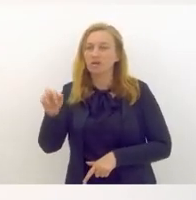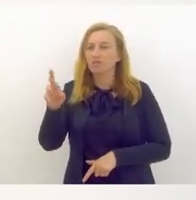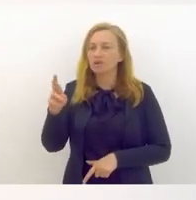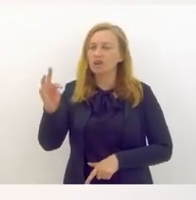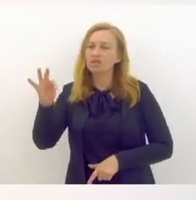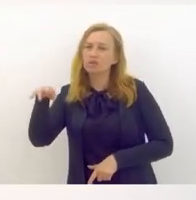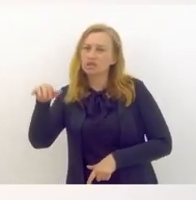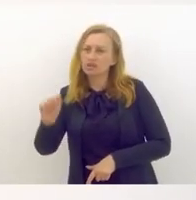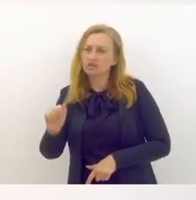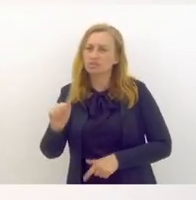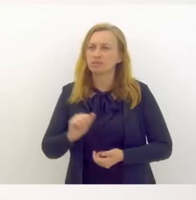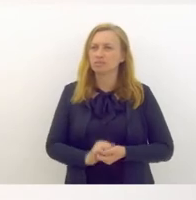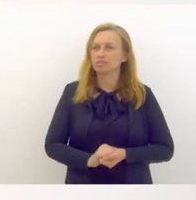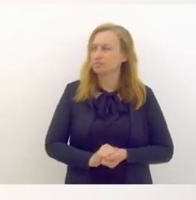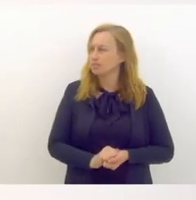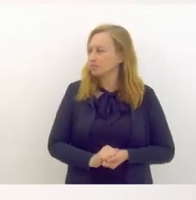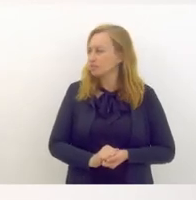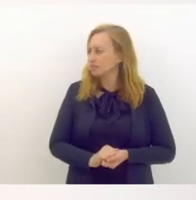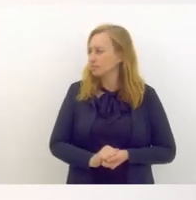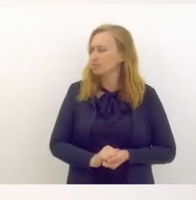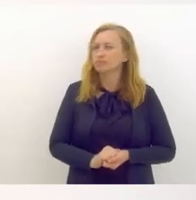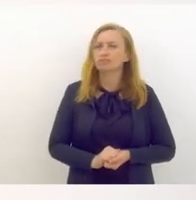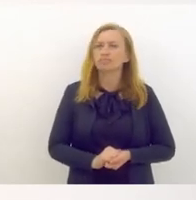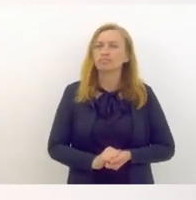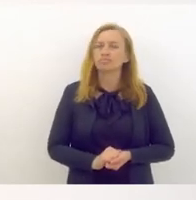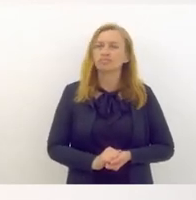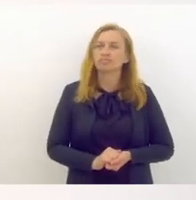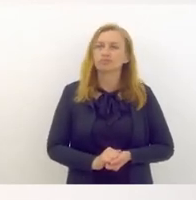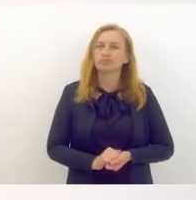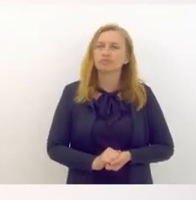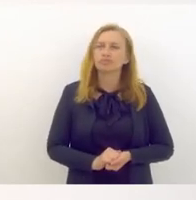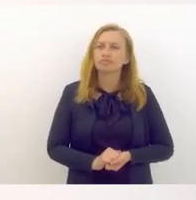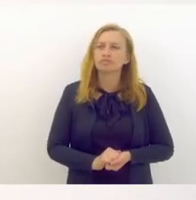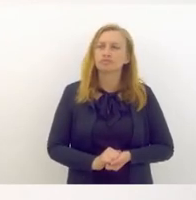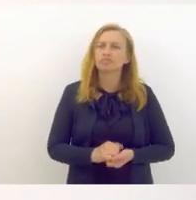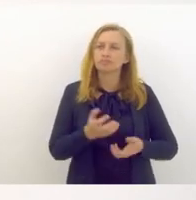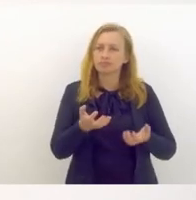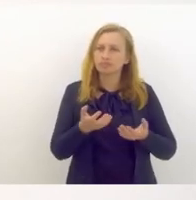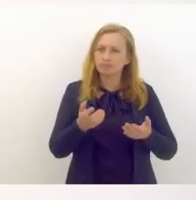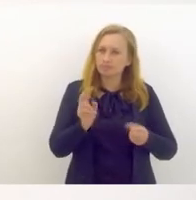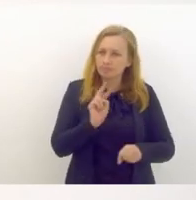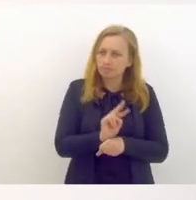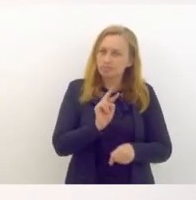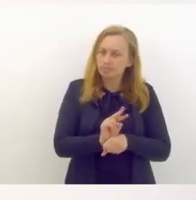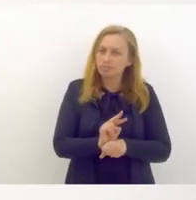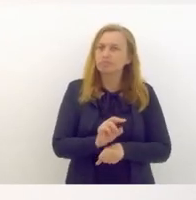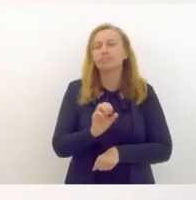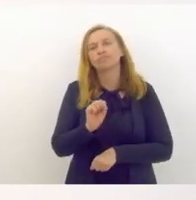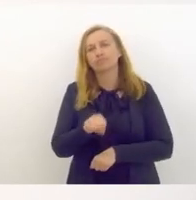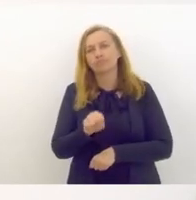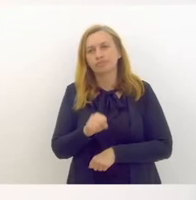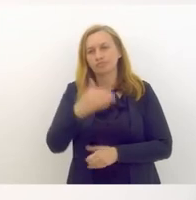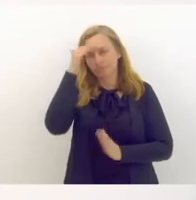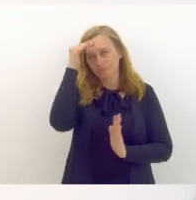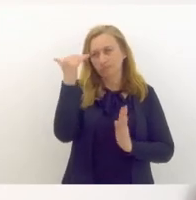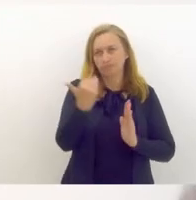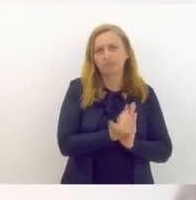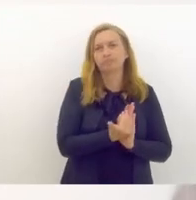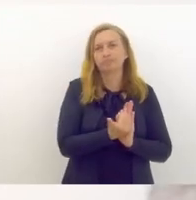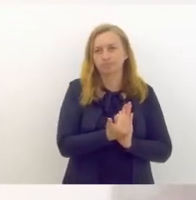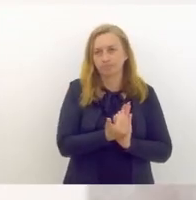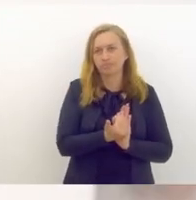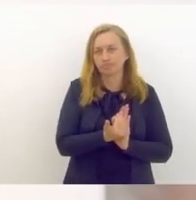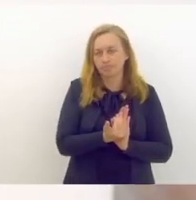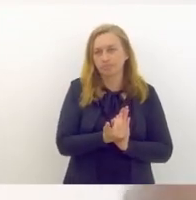Então, se vocês querem ser realmente vanguarda, que façam cumprir